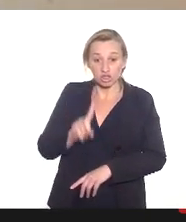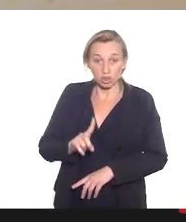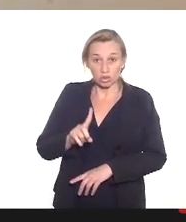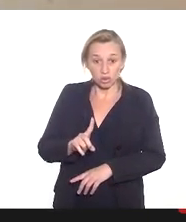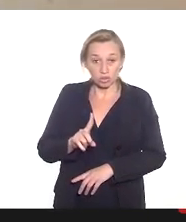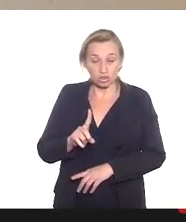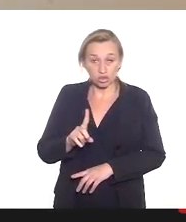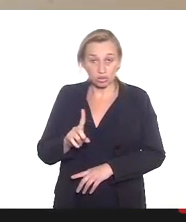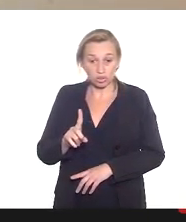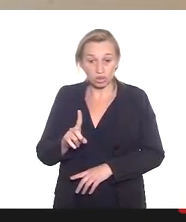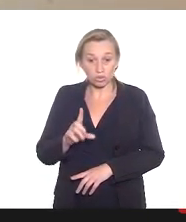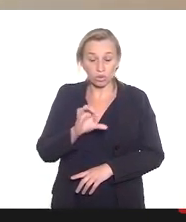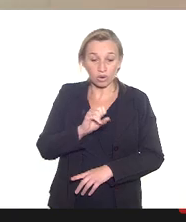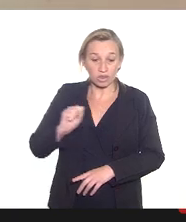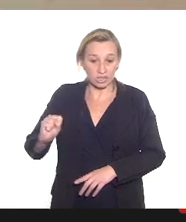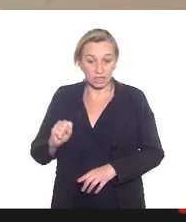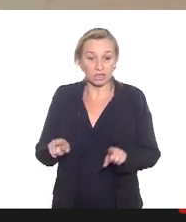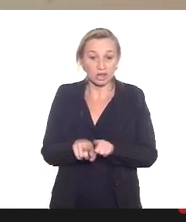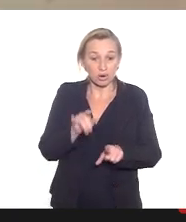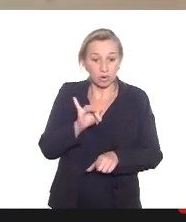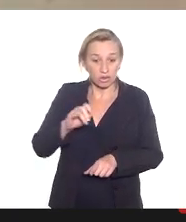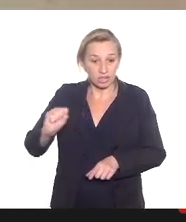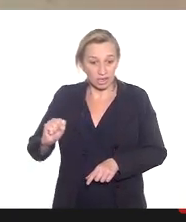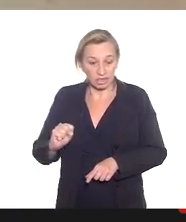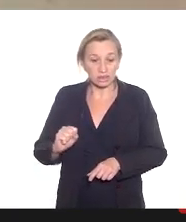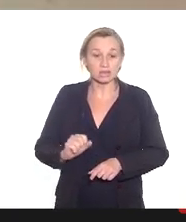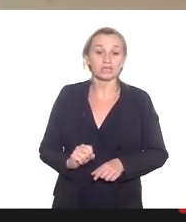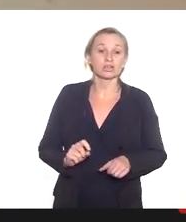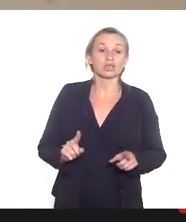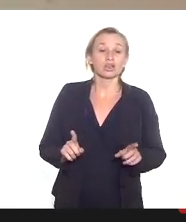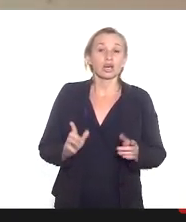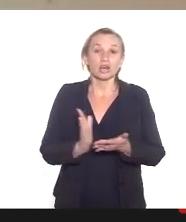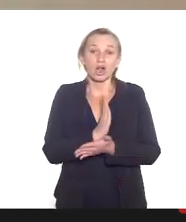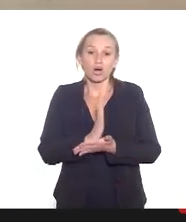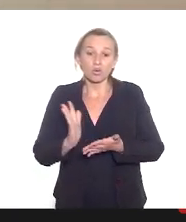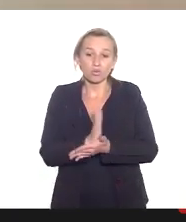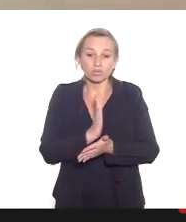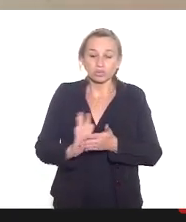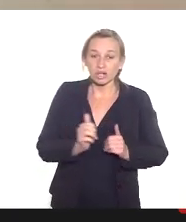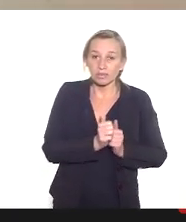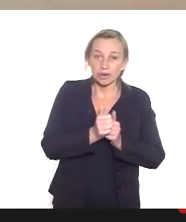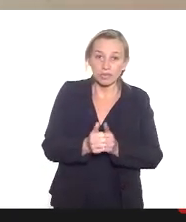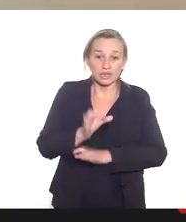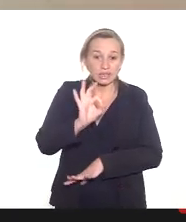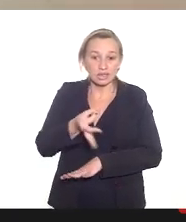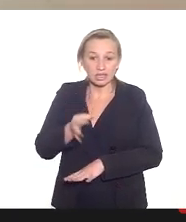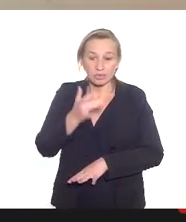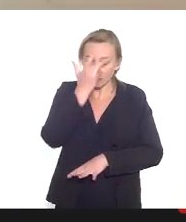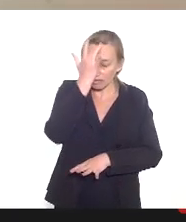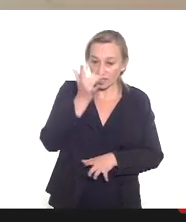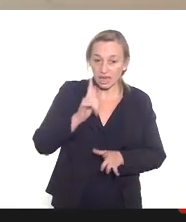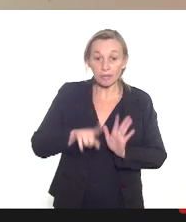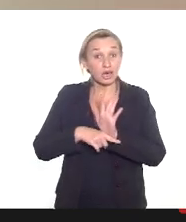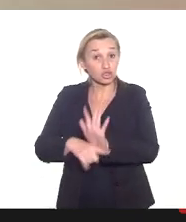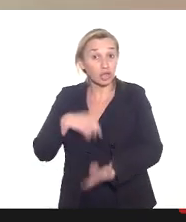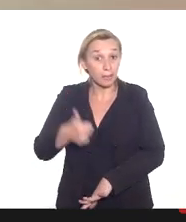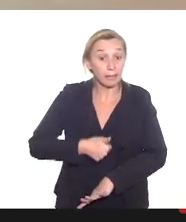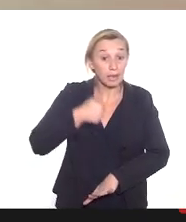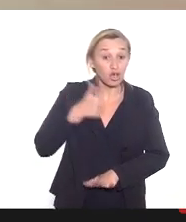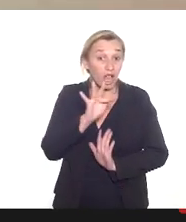cosems e com as seis é e que foram dados alguns caminhamento exatamente para facilitar para melhorar